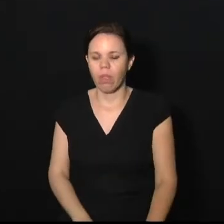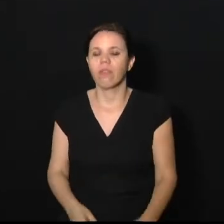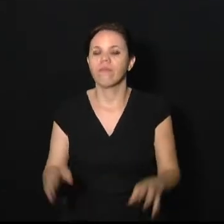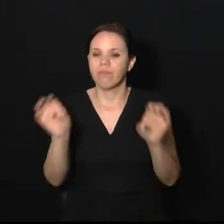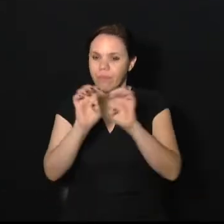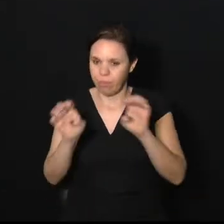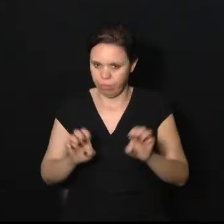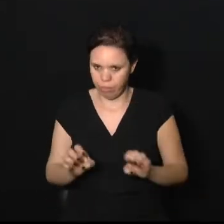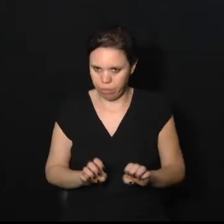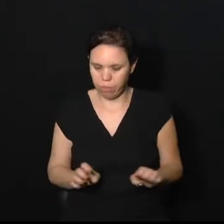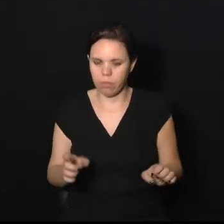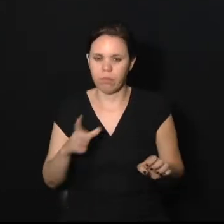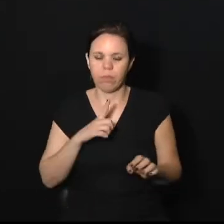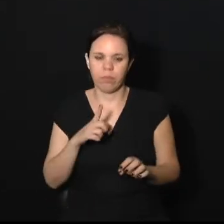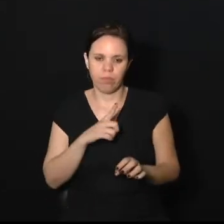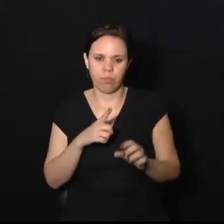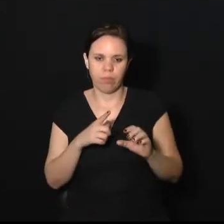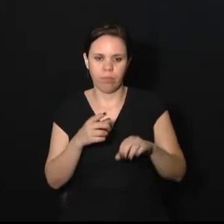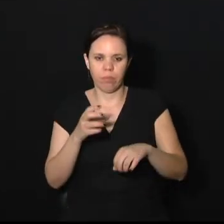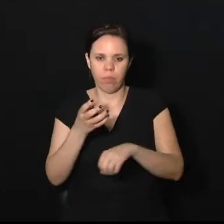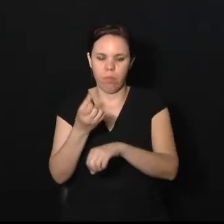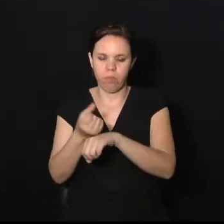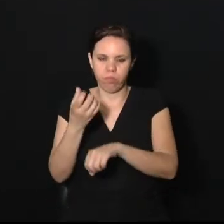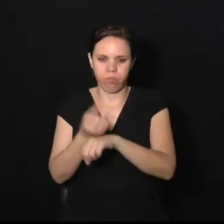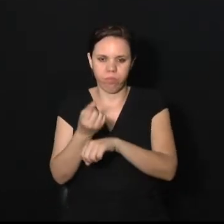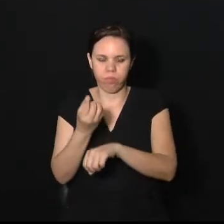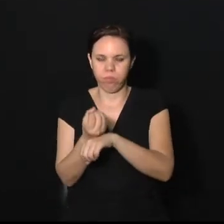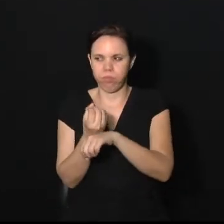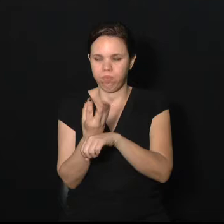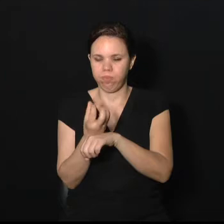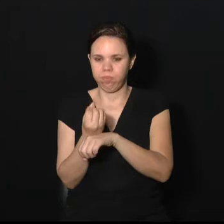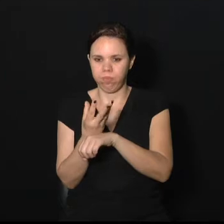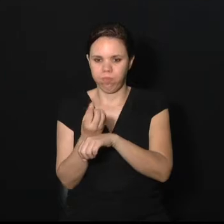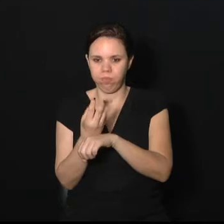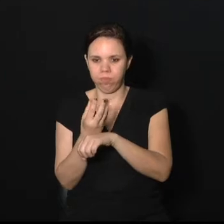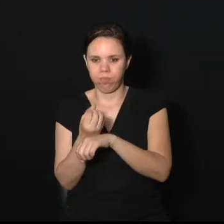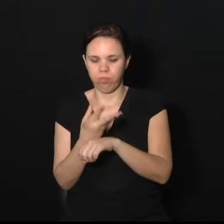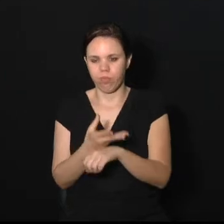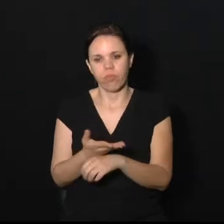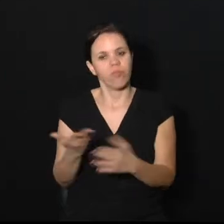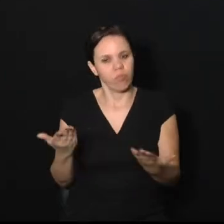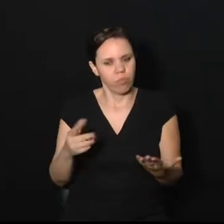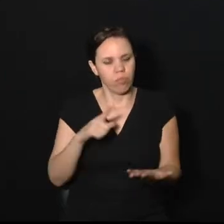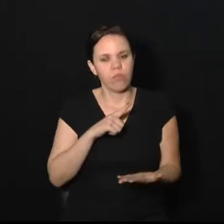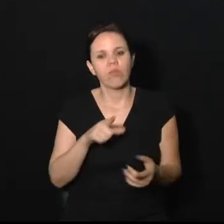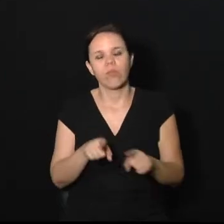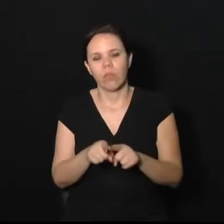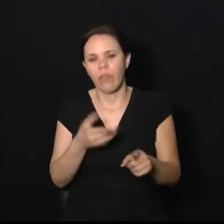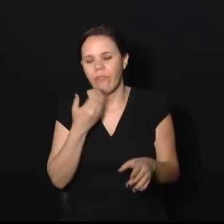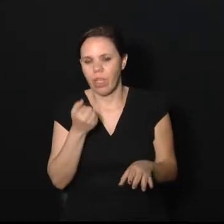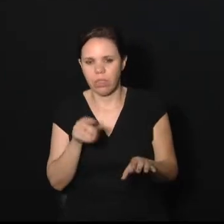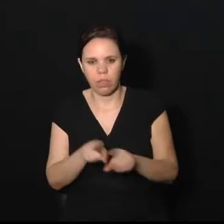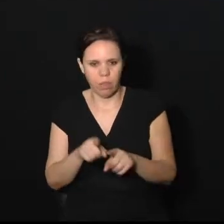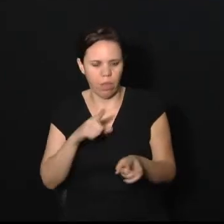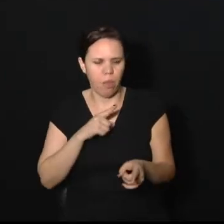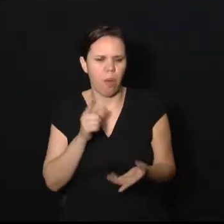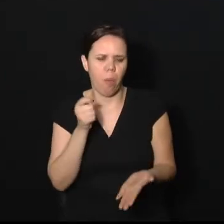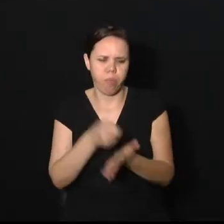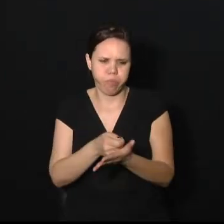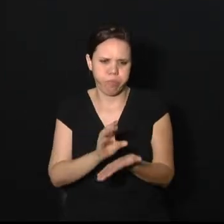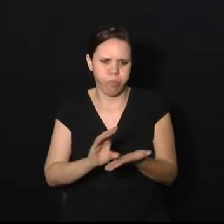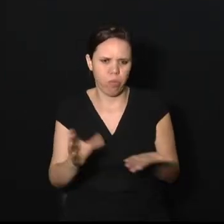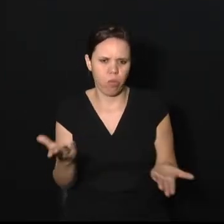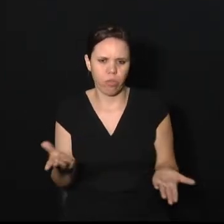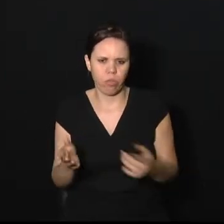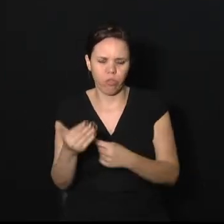é sensor, apesar dos sensores hoje estão muito mais acessíveis, tem um custo. E aí, o que a tecnologia fez? Então, vamos inventar